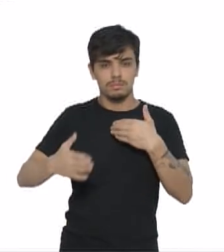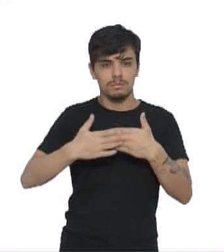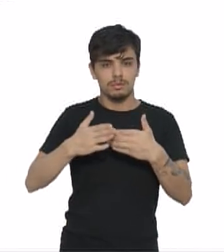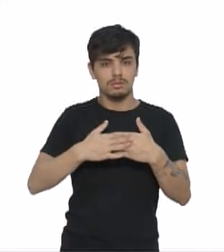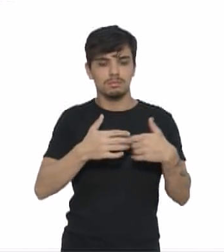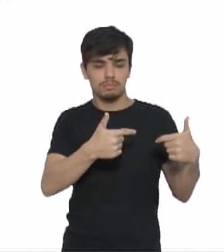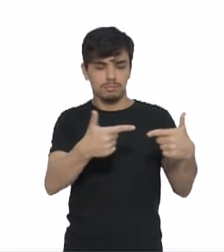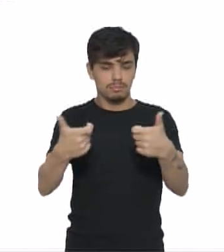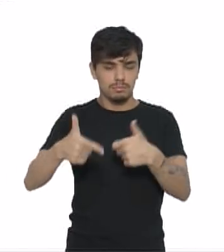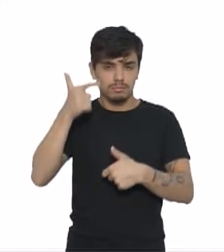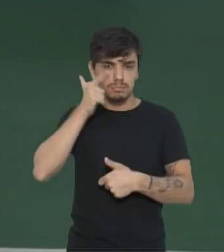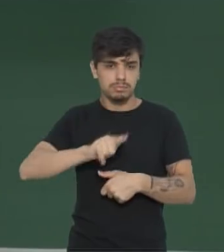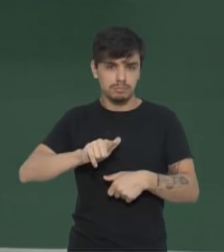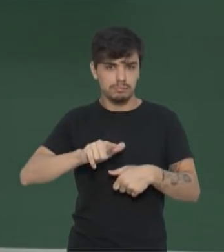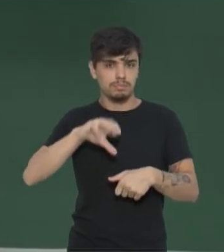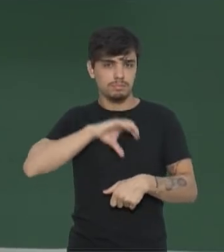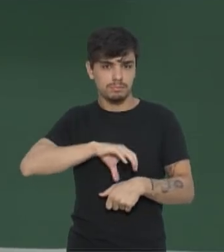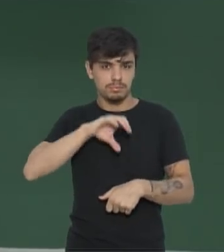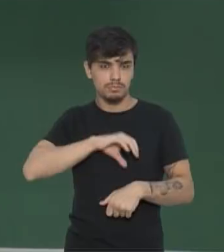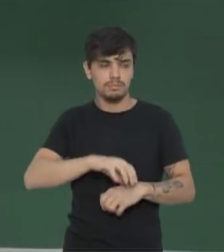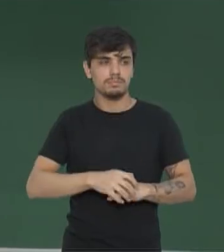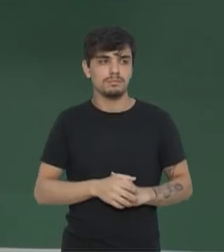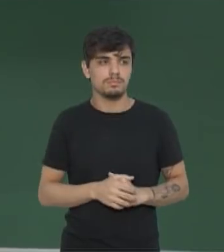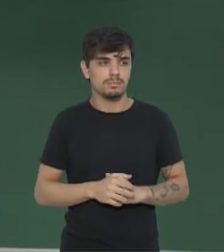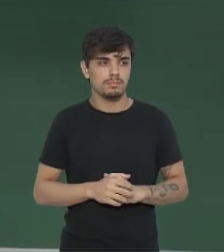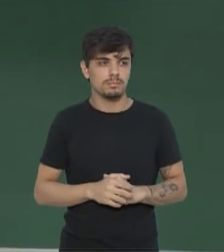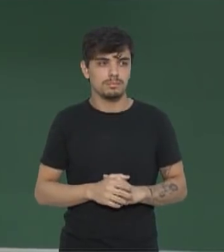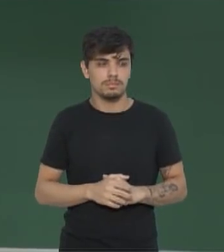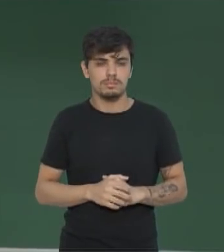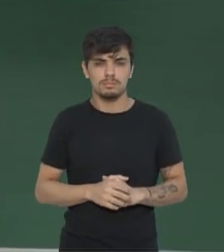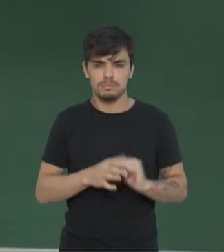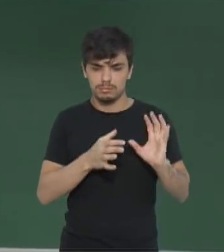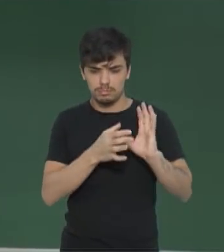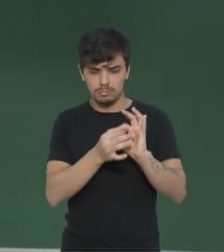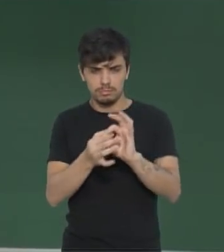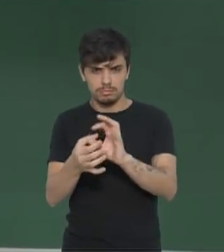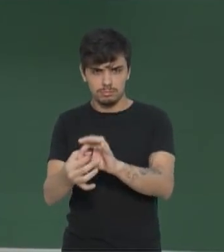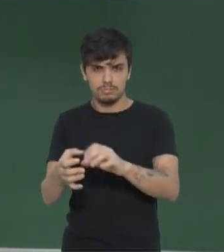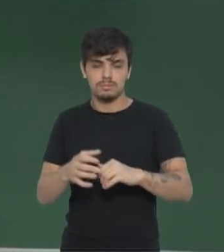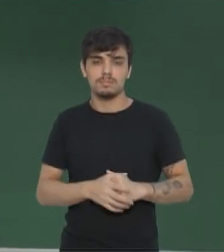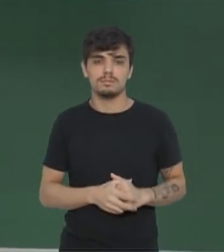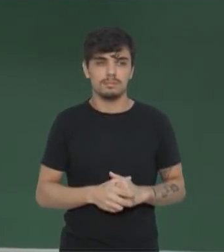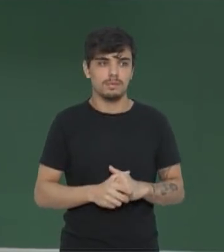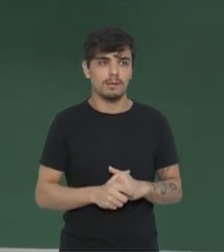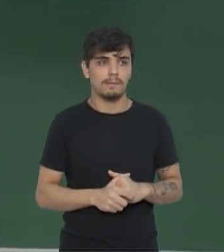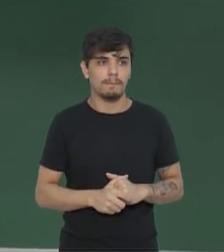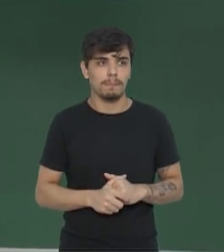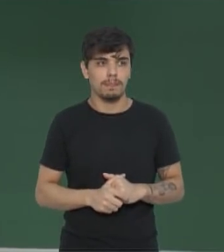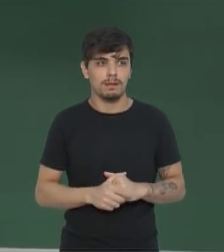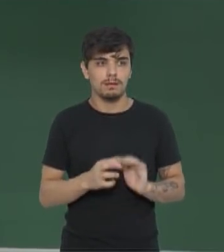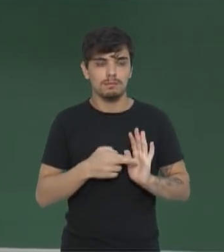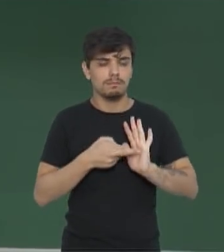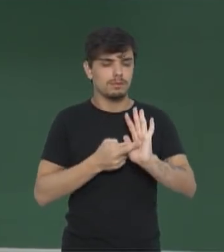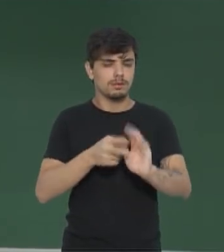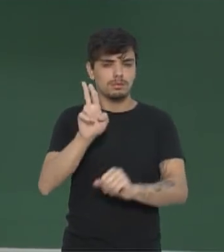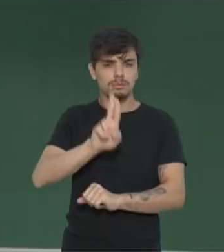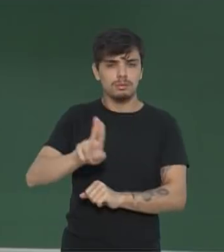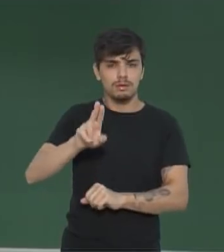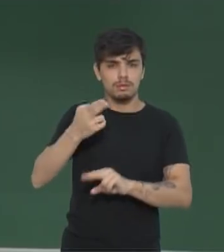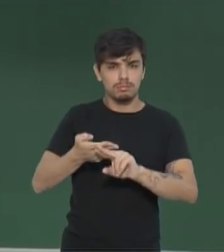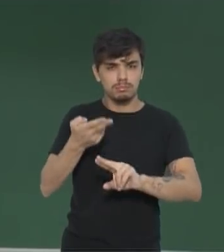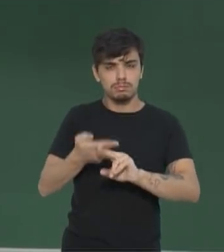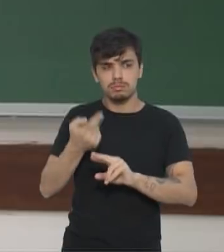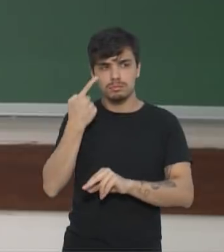guerras de reconquistas portuguesas. Eu ia falar espanhol, porque tá no contexto, né, galerinha? Referências que